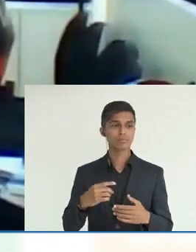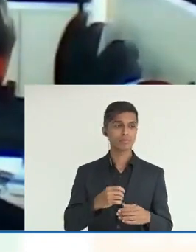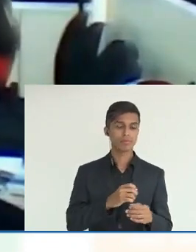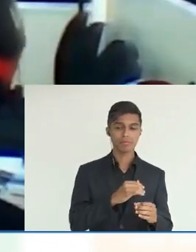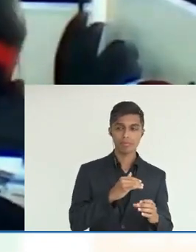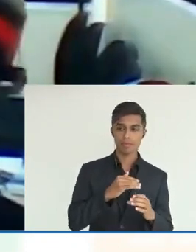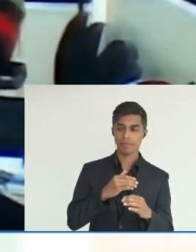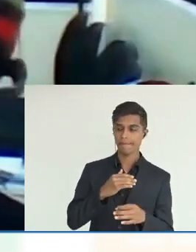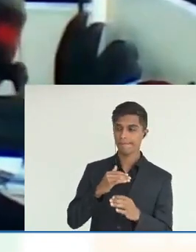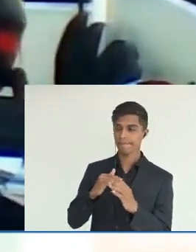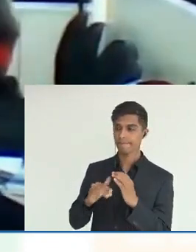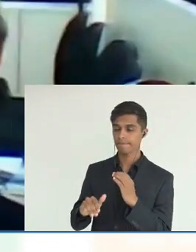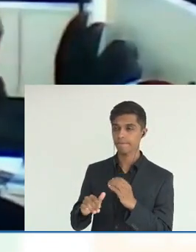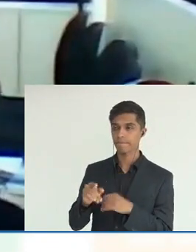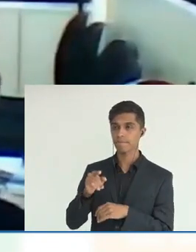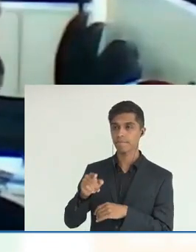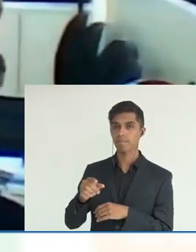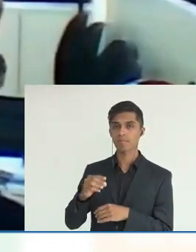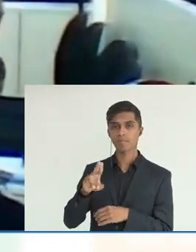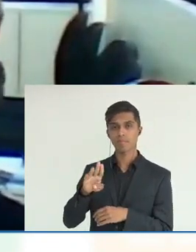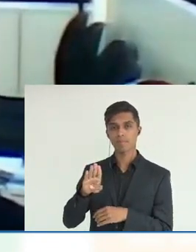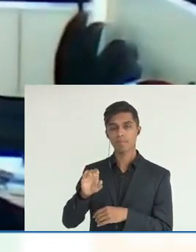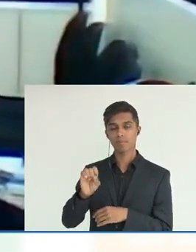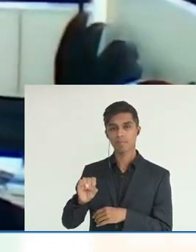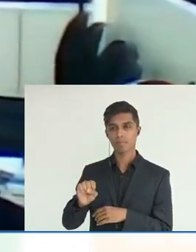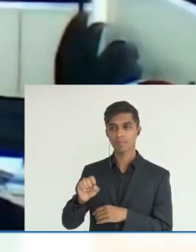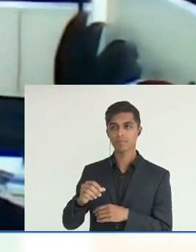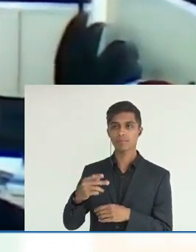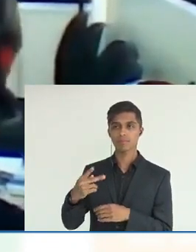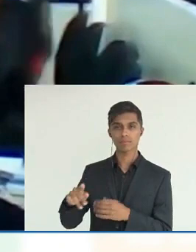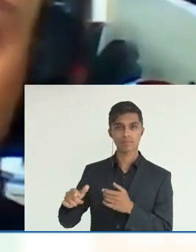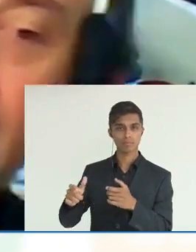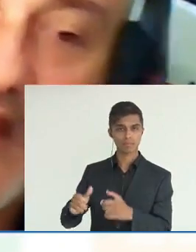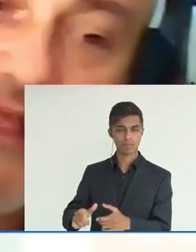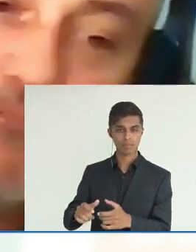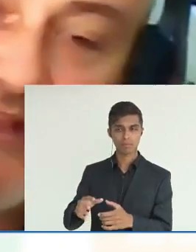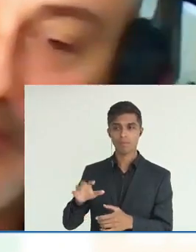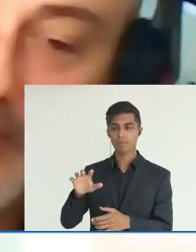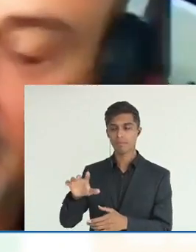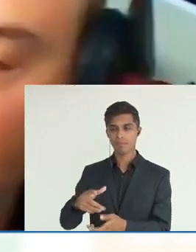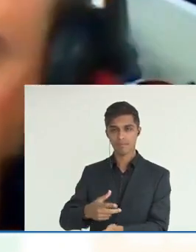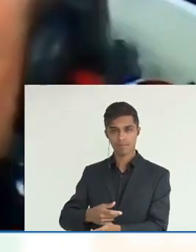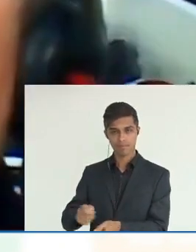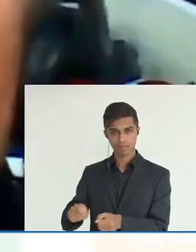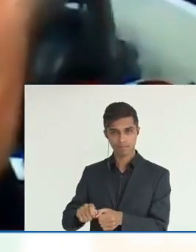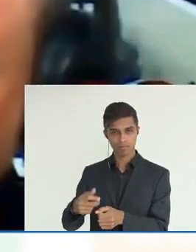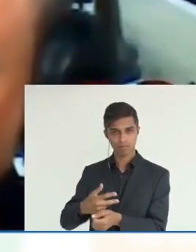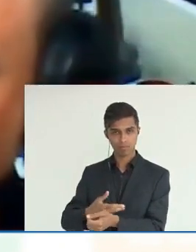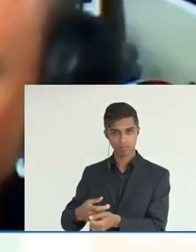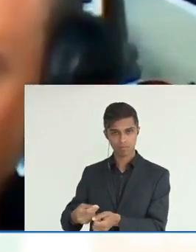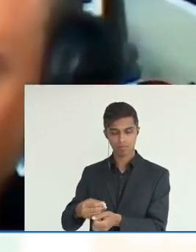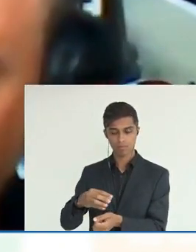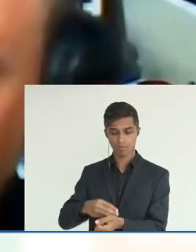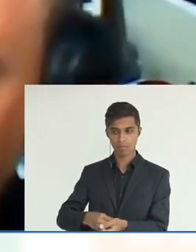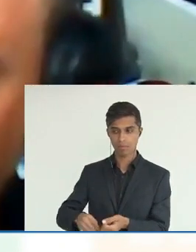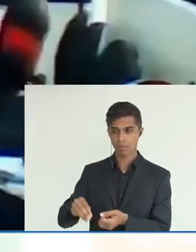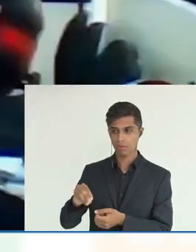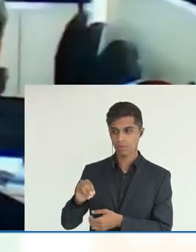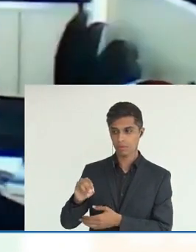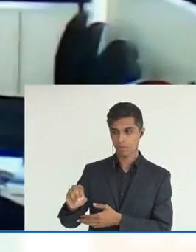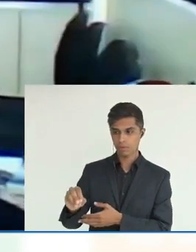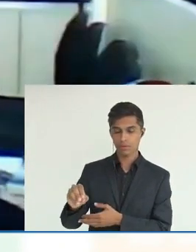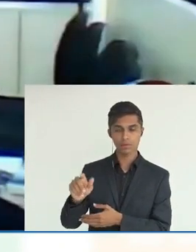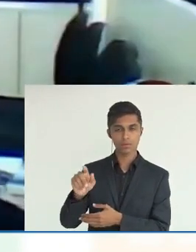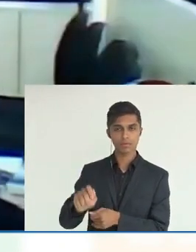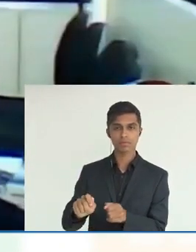seu território, ele vai lá na UBS, coleta a amostra, e essa amostra vai lá para o laboratório de análises toxicológicas, que